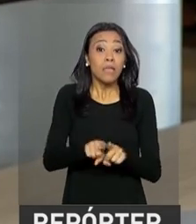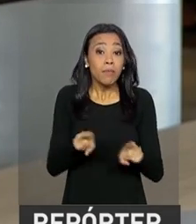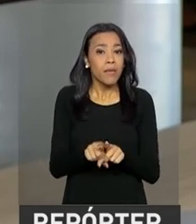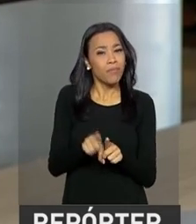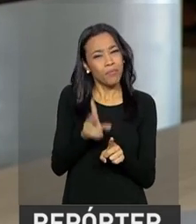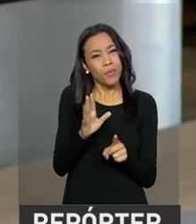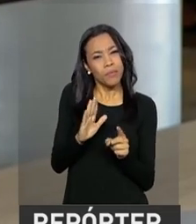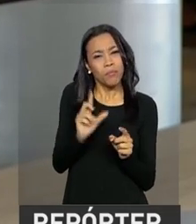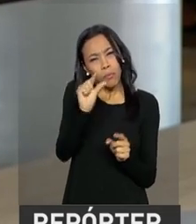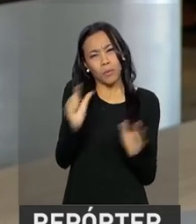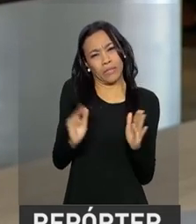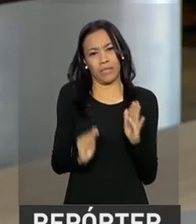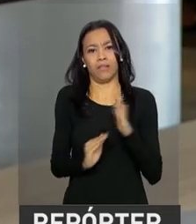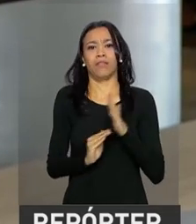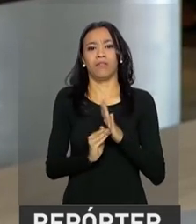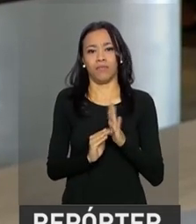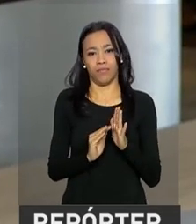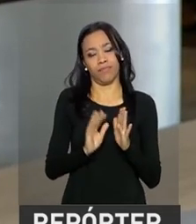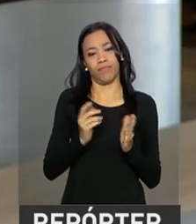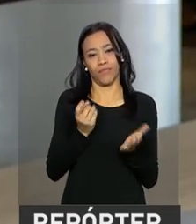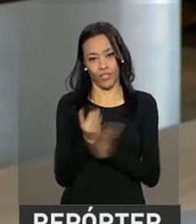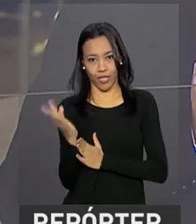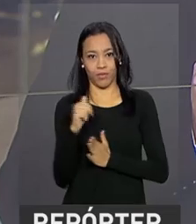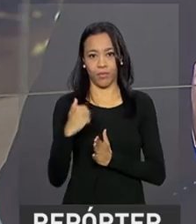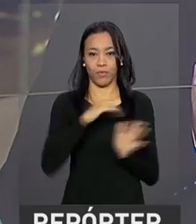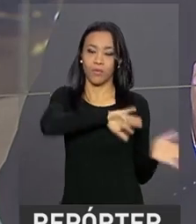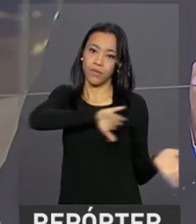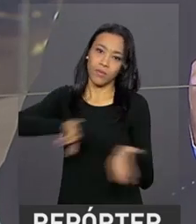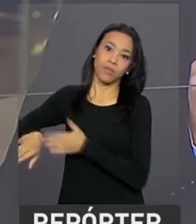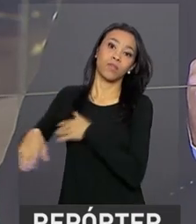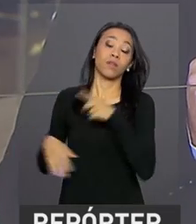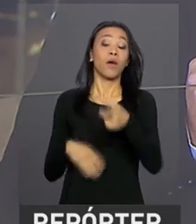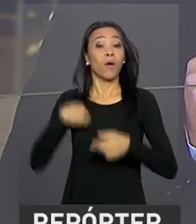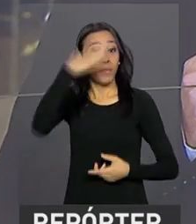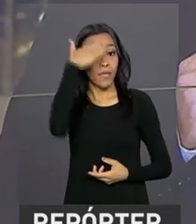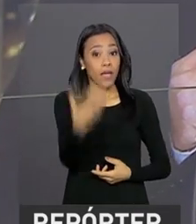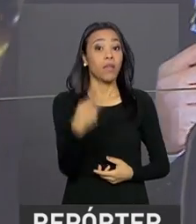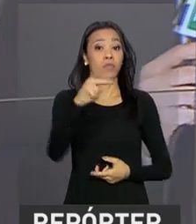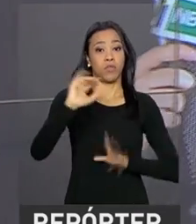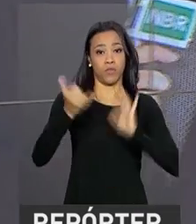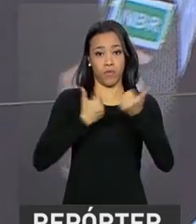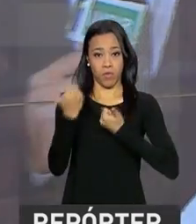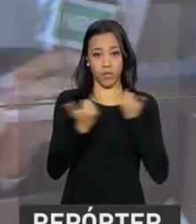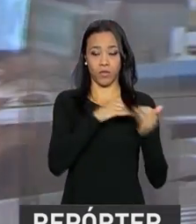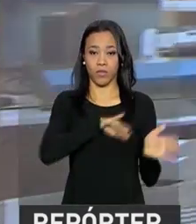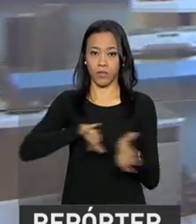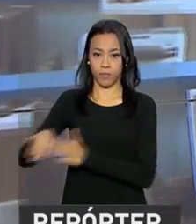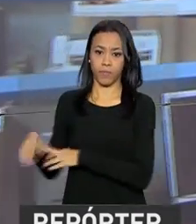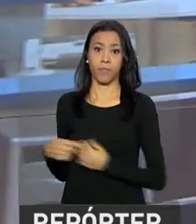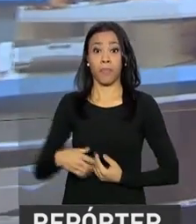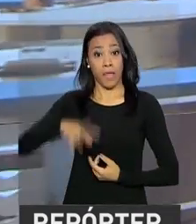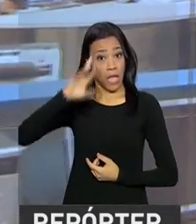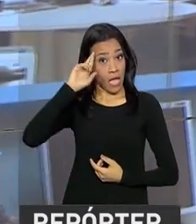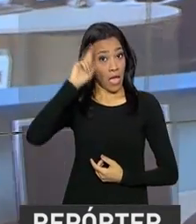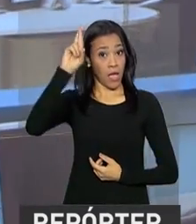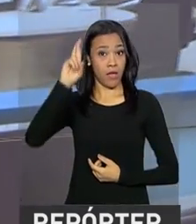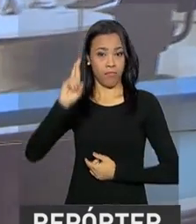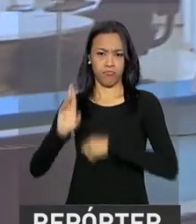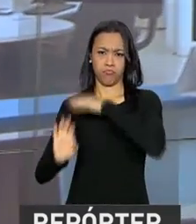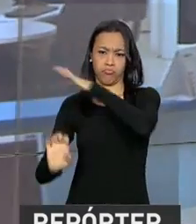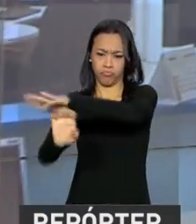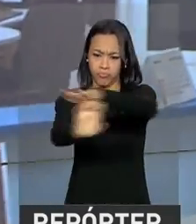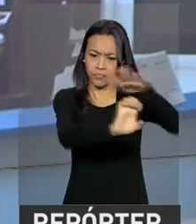interinamente Daniele Voltamos com você obrigada João Pedro pelas suas informações ao vivo representantes dos setores da